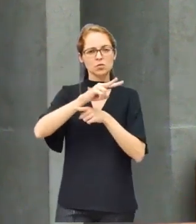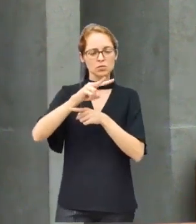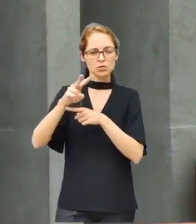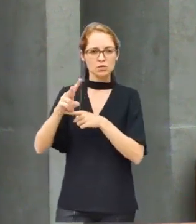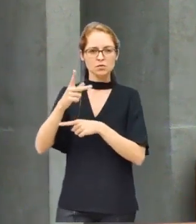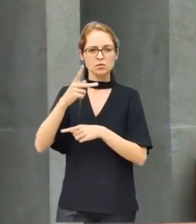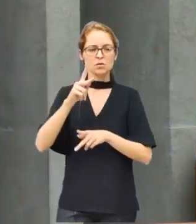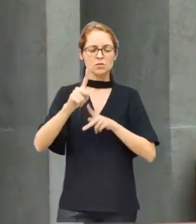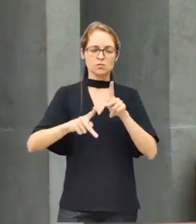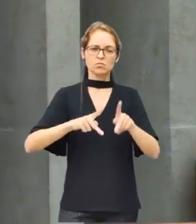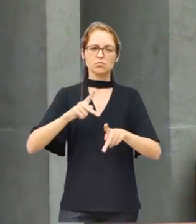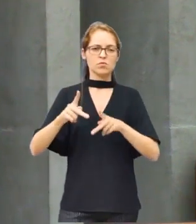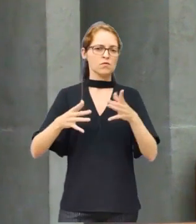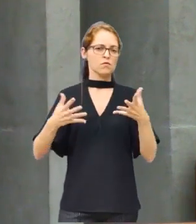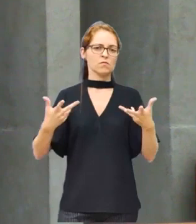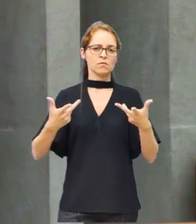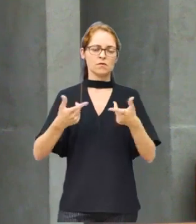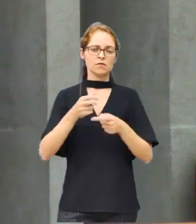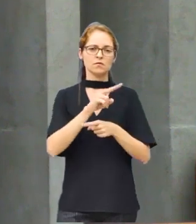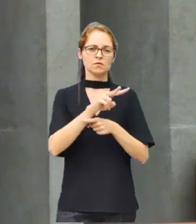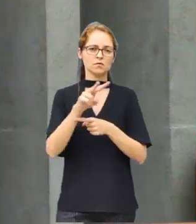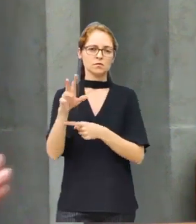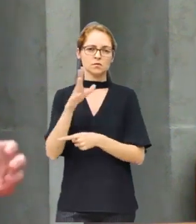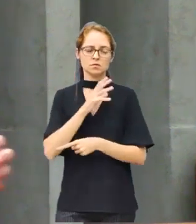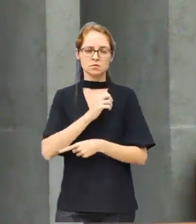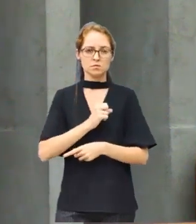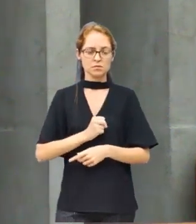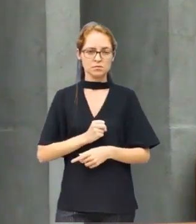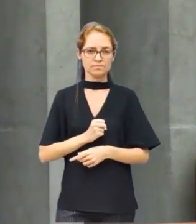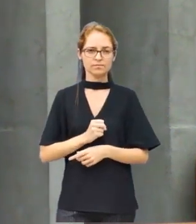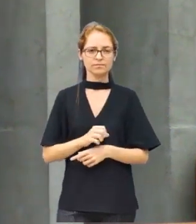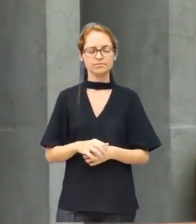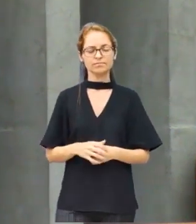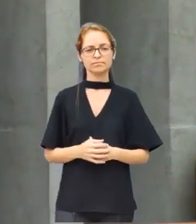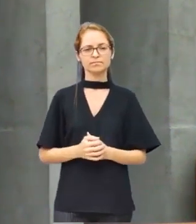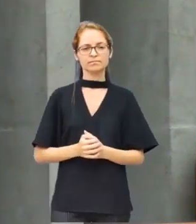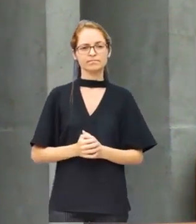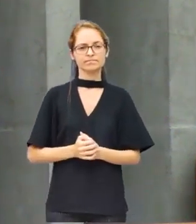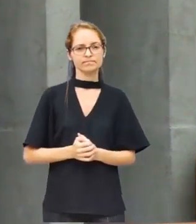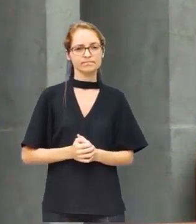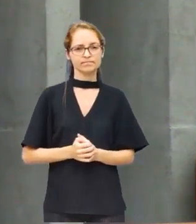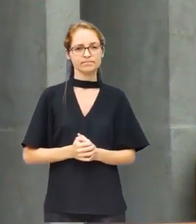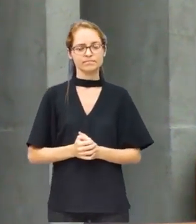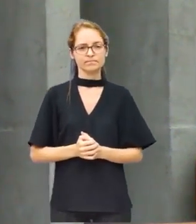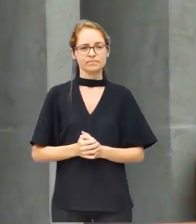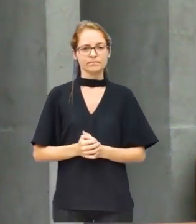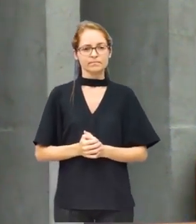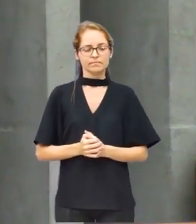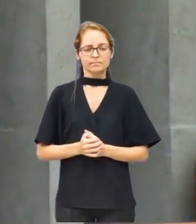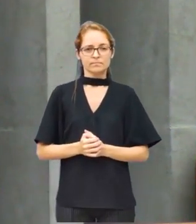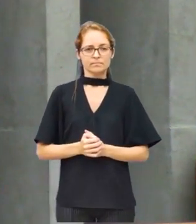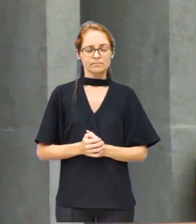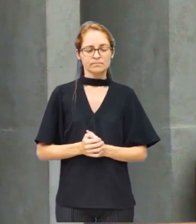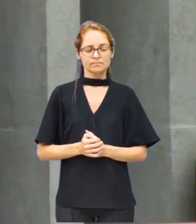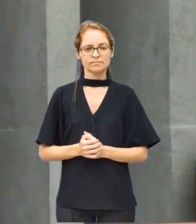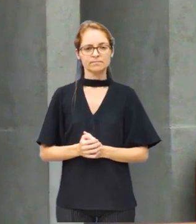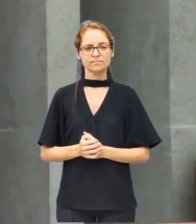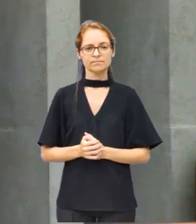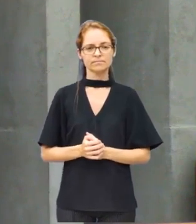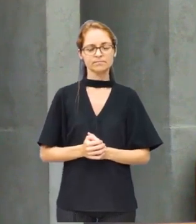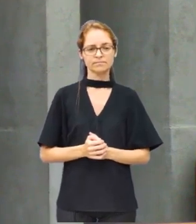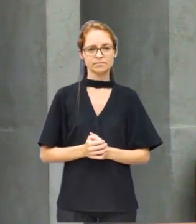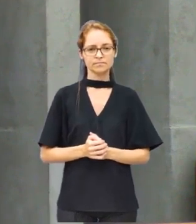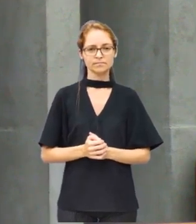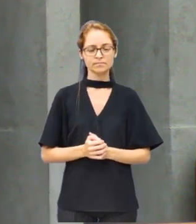maneira grandiosa e amorosa. E então, entrando agora exatamente nesse texto, eu queria que